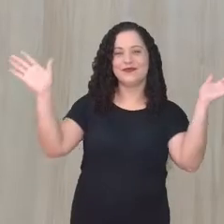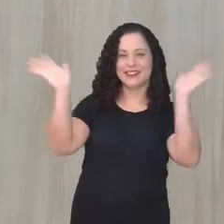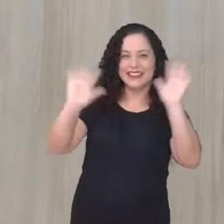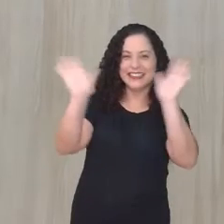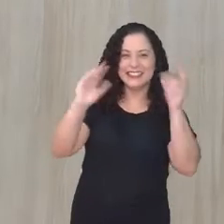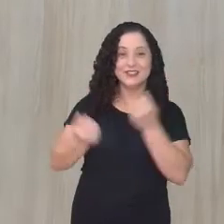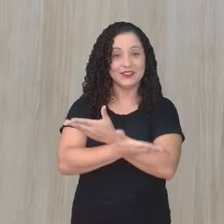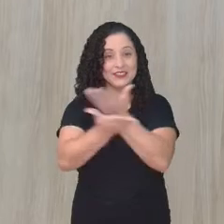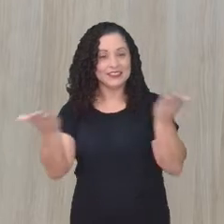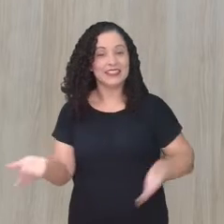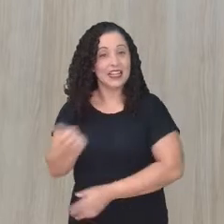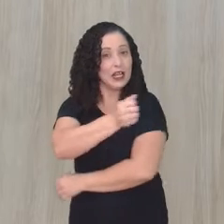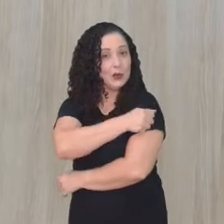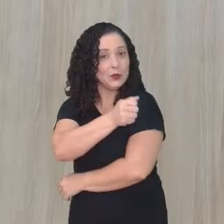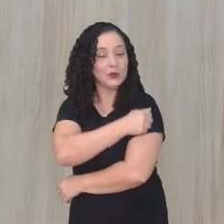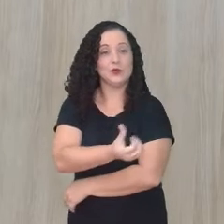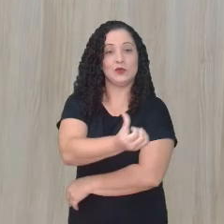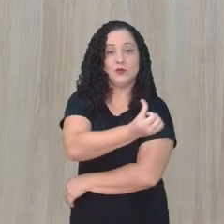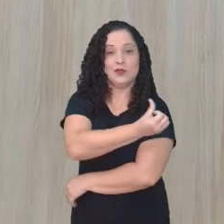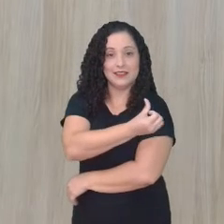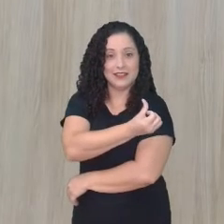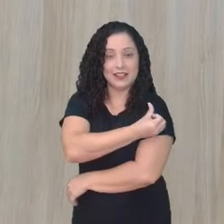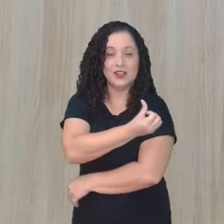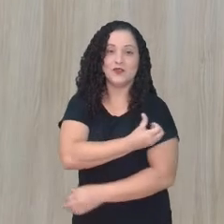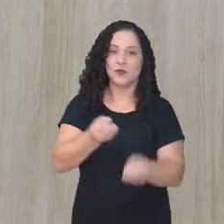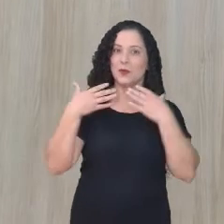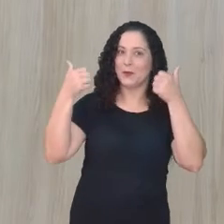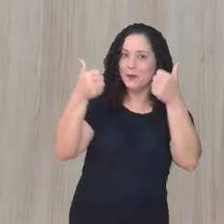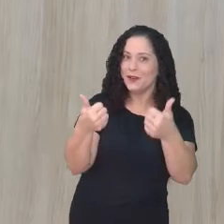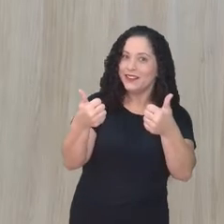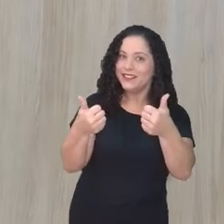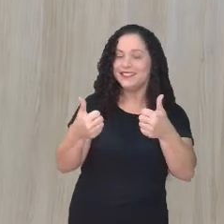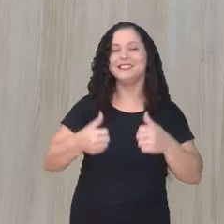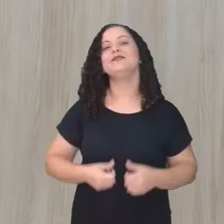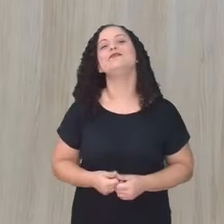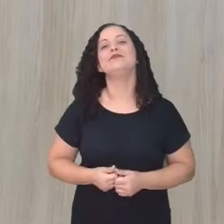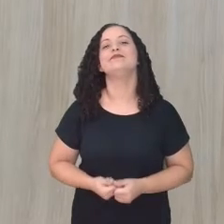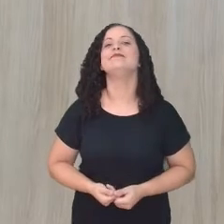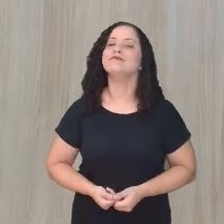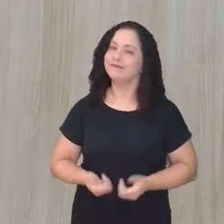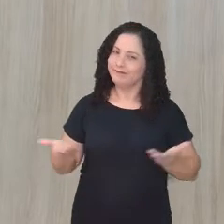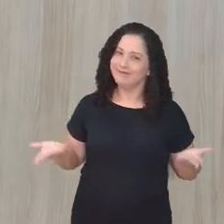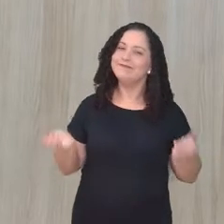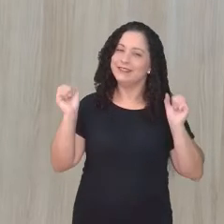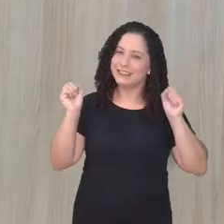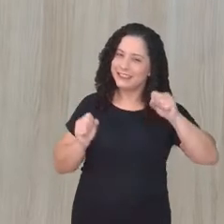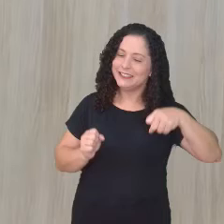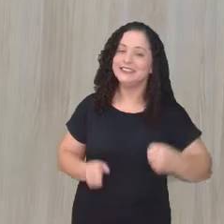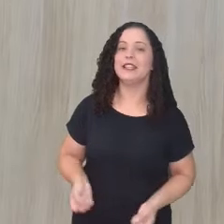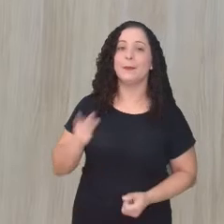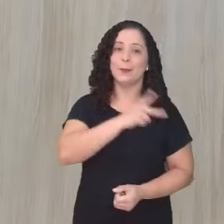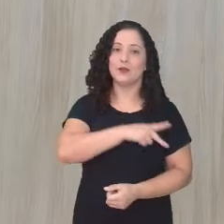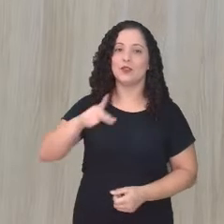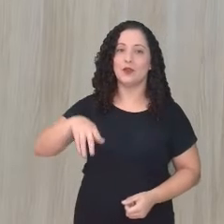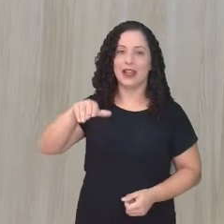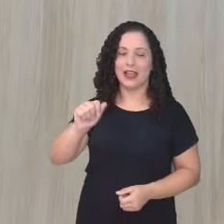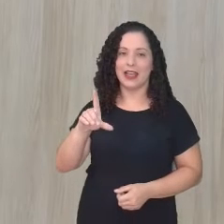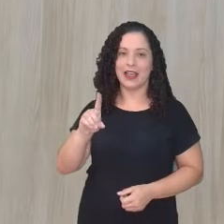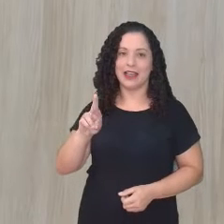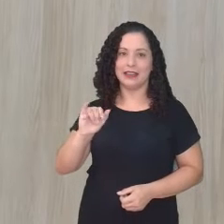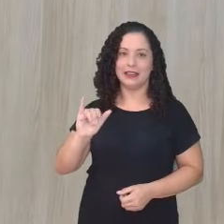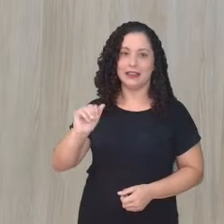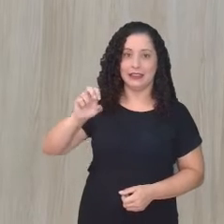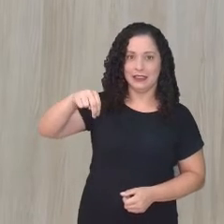Olá, alunos e alunas do sexto ano, tudo bem com vocês? Espero que sim. Eu sou a professora Adriana